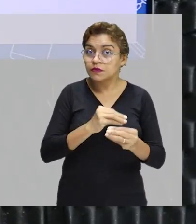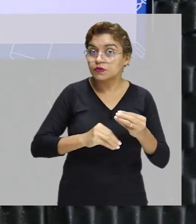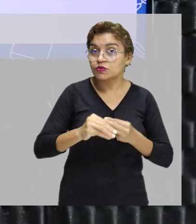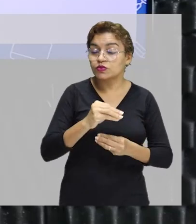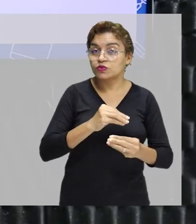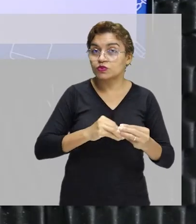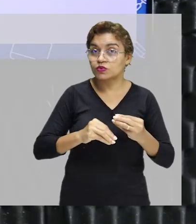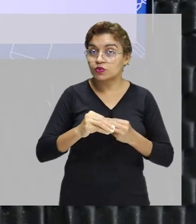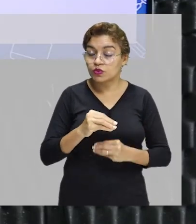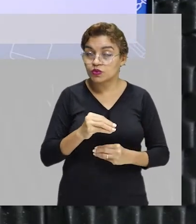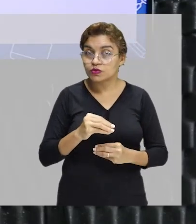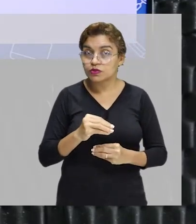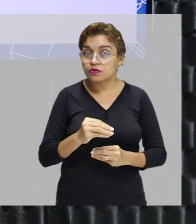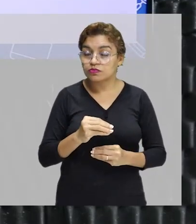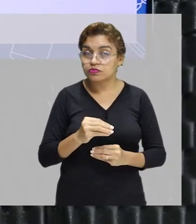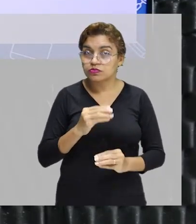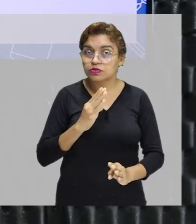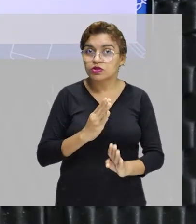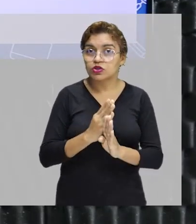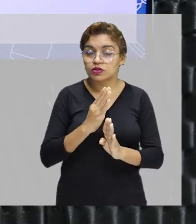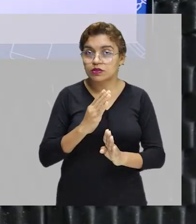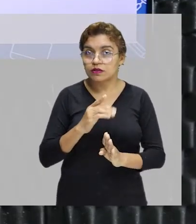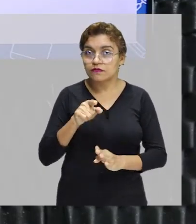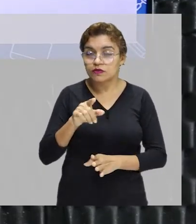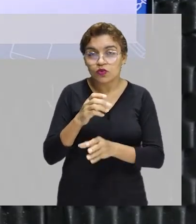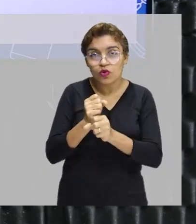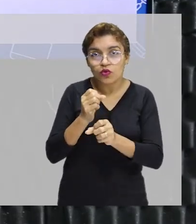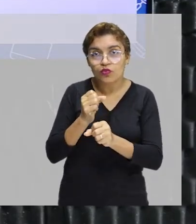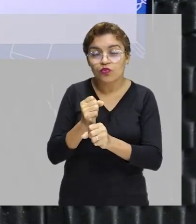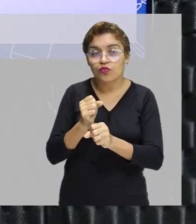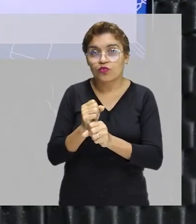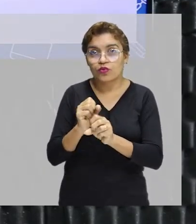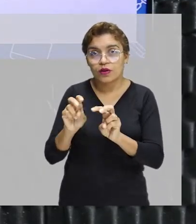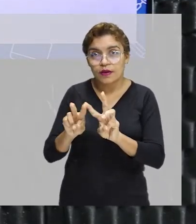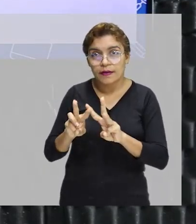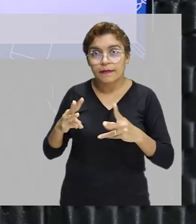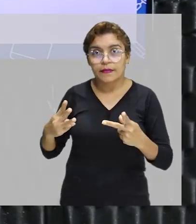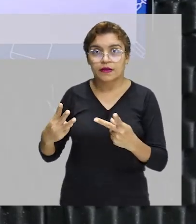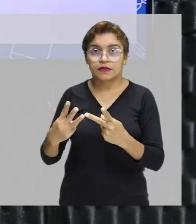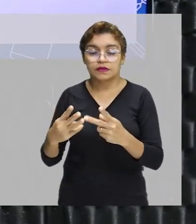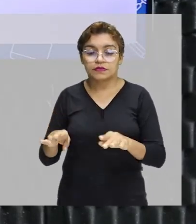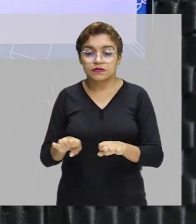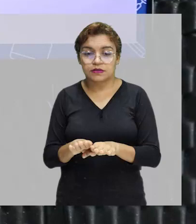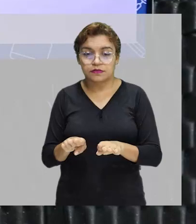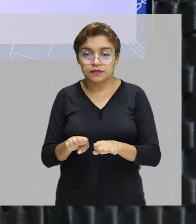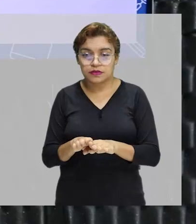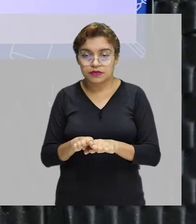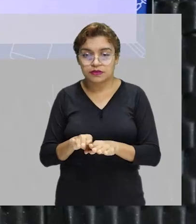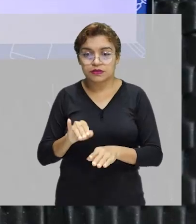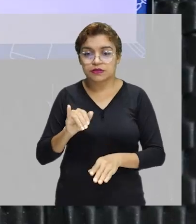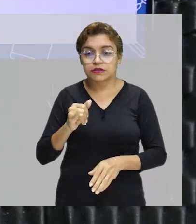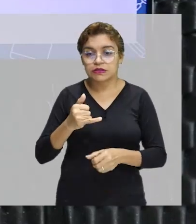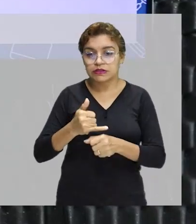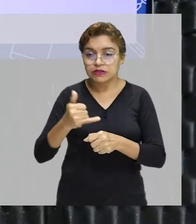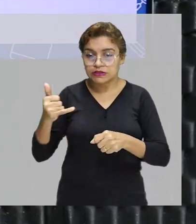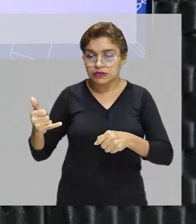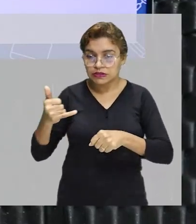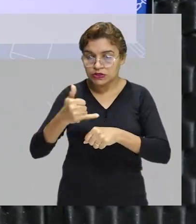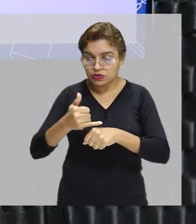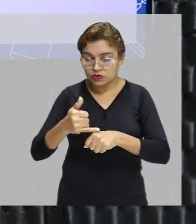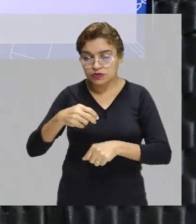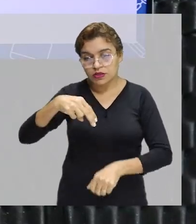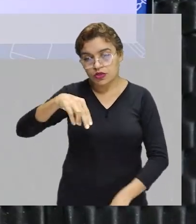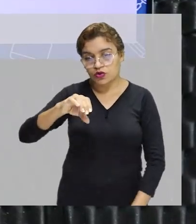final, calcule a quantidade de matéria de íons NO3-, né, são os íons